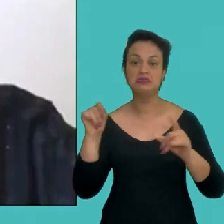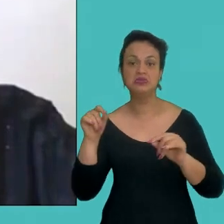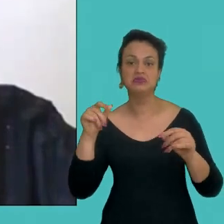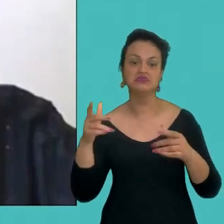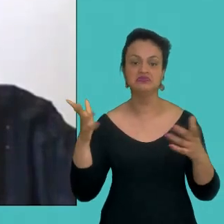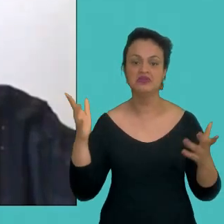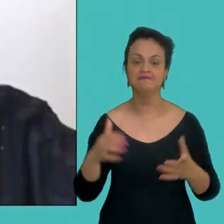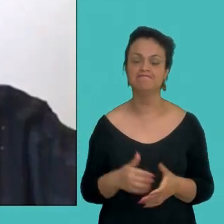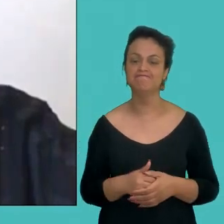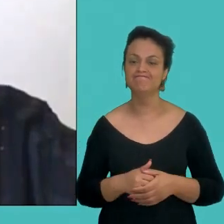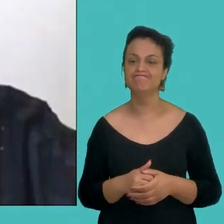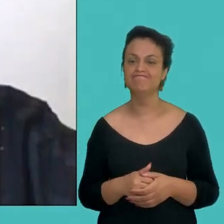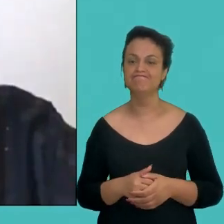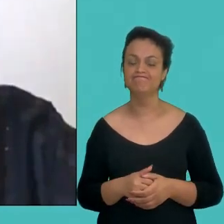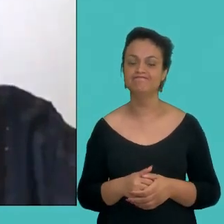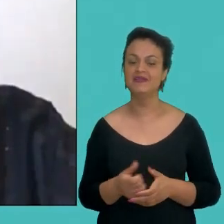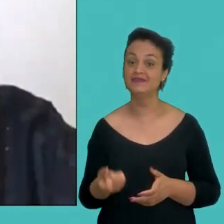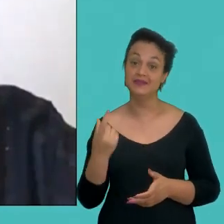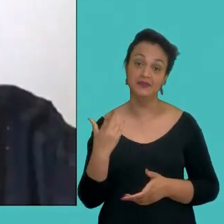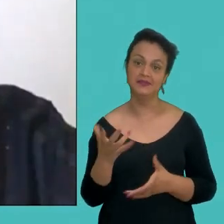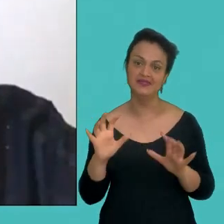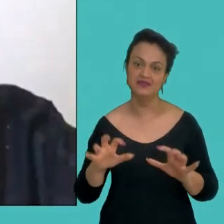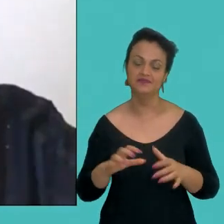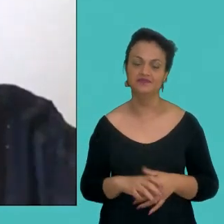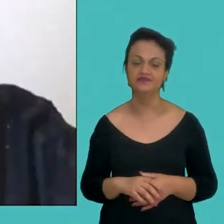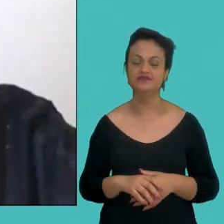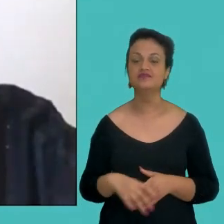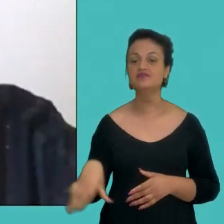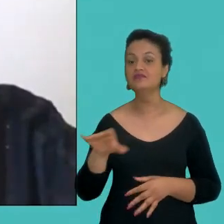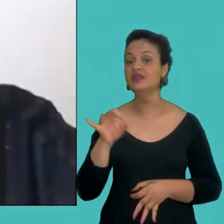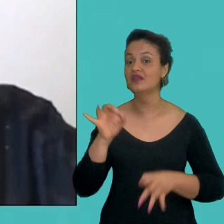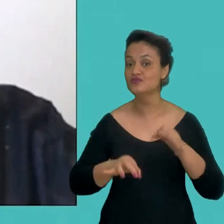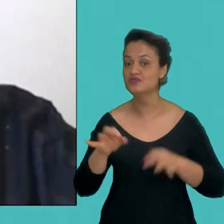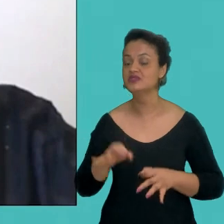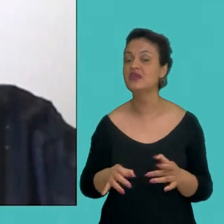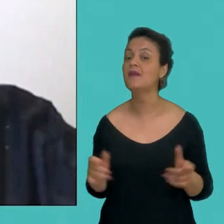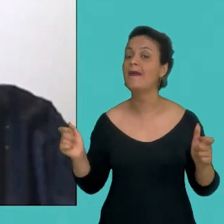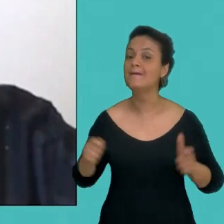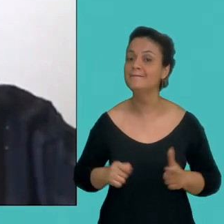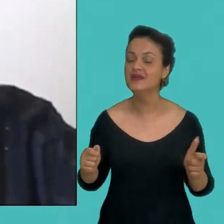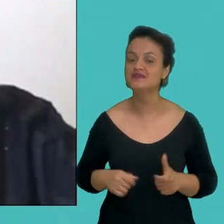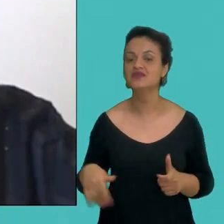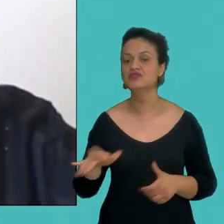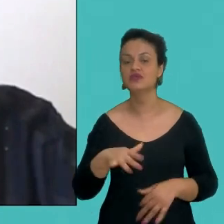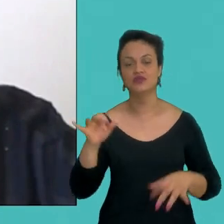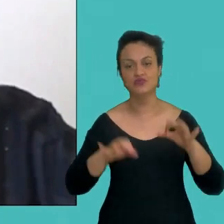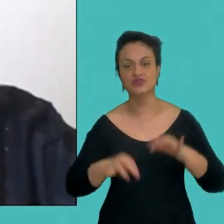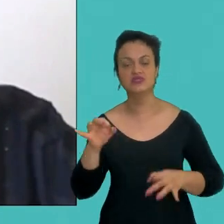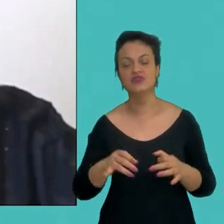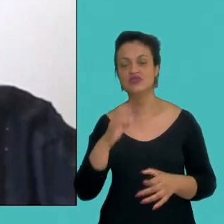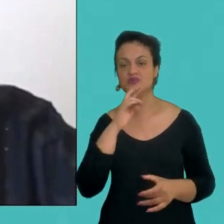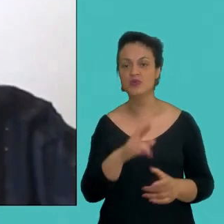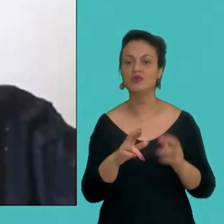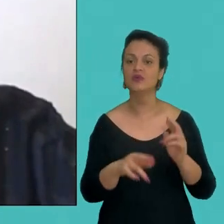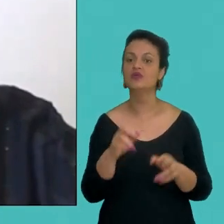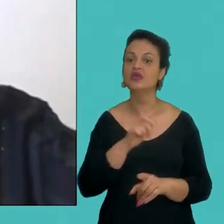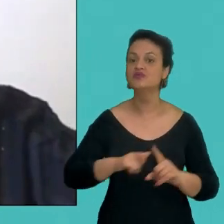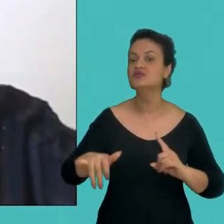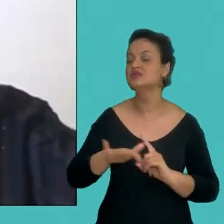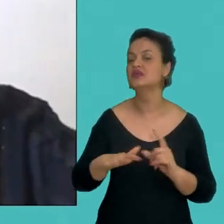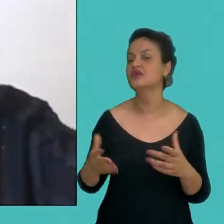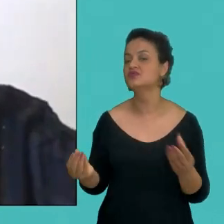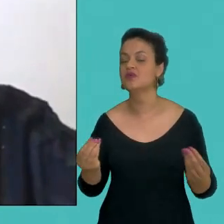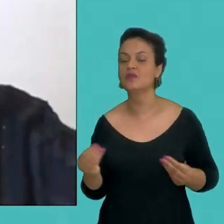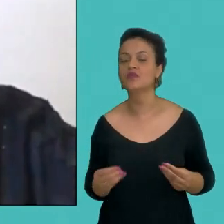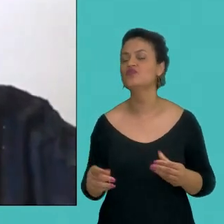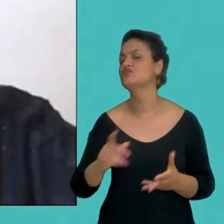sido escolhidas e eleitas por nós, né? Então, estranho, né? Mas o judiciário, a capacidade do judiciário de responder o